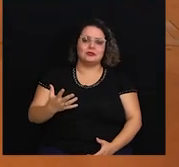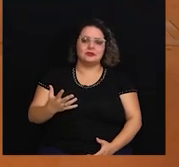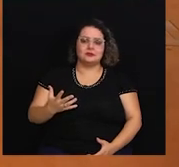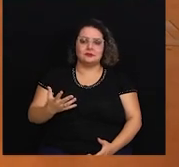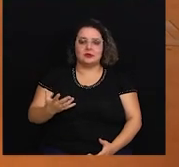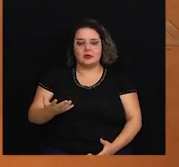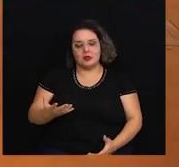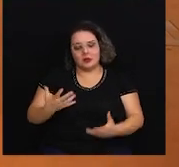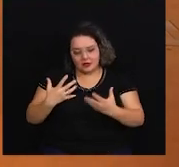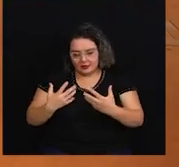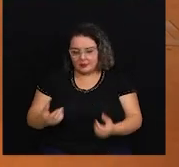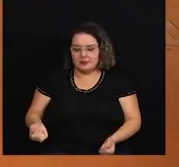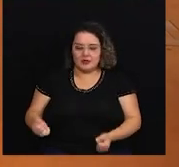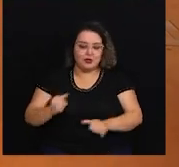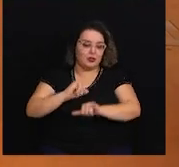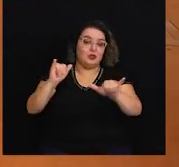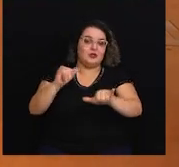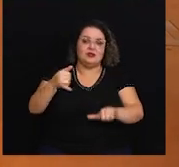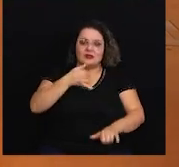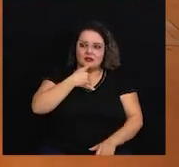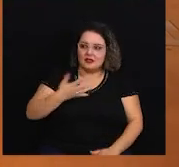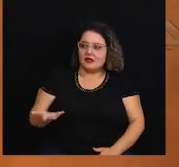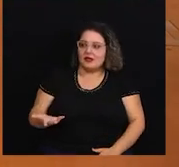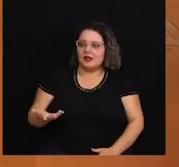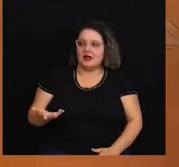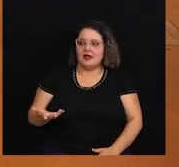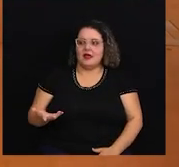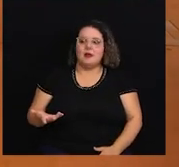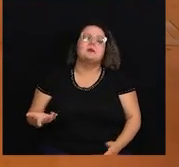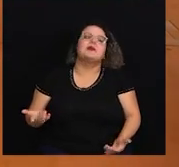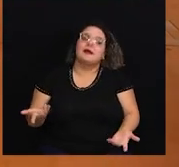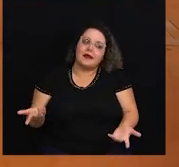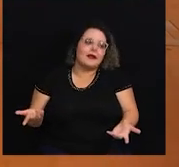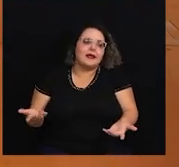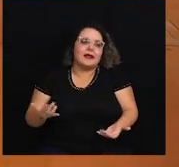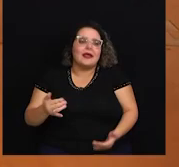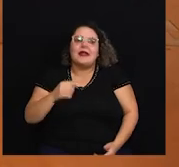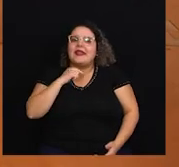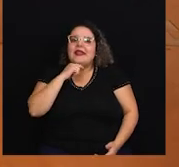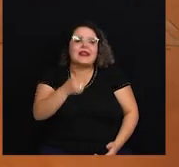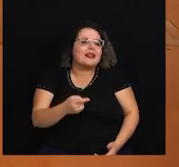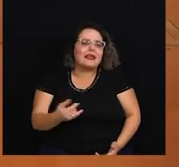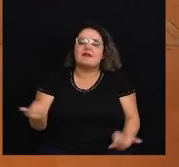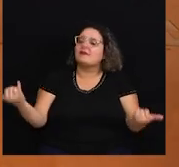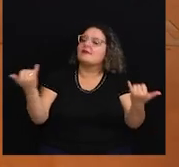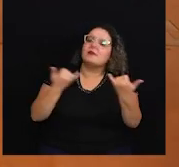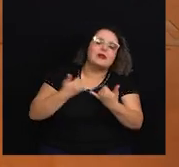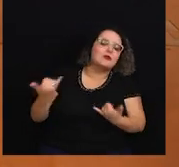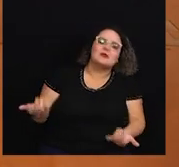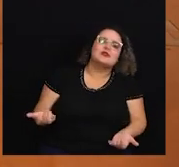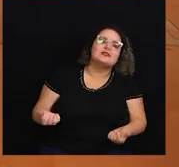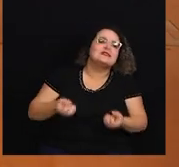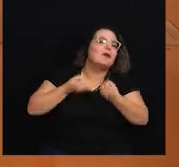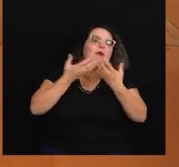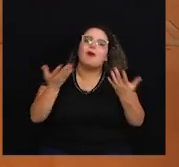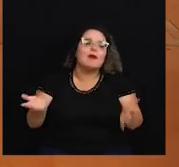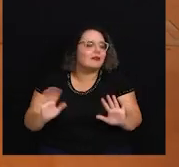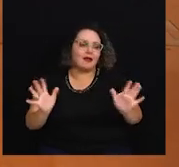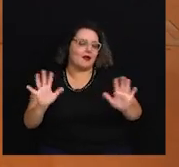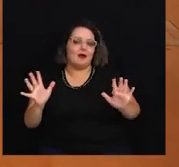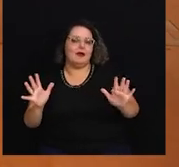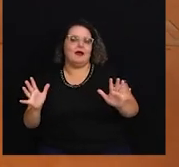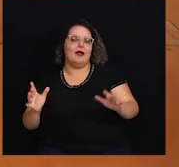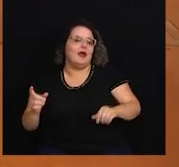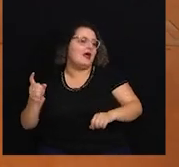triste porque é só não tiver ninguém vai falar eu ganhei na cena que ele dividiu o grande Deixa eu ligar lá para polícia boa notícia é médico de plantão